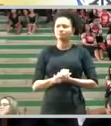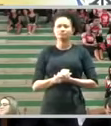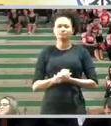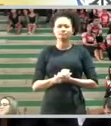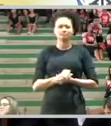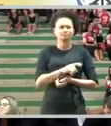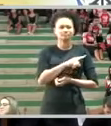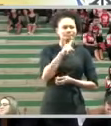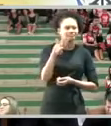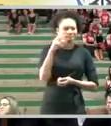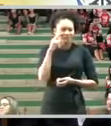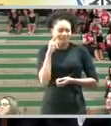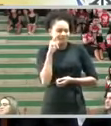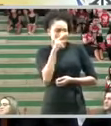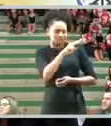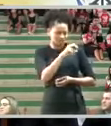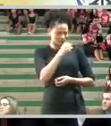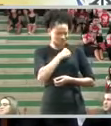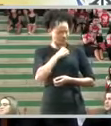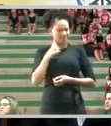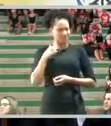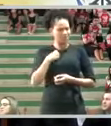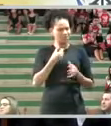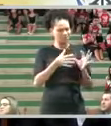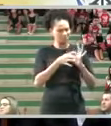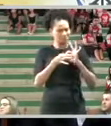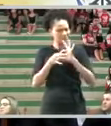Você não vê Samuel entrar no contexto.